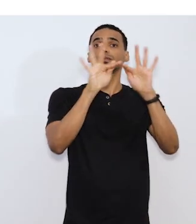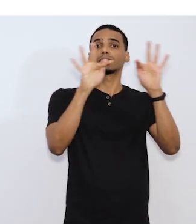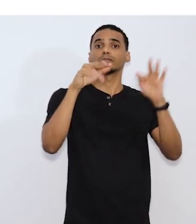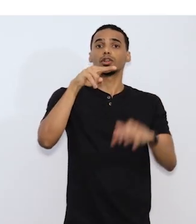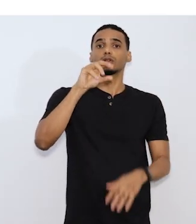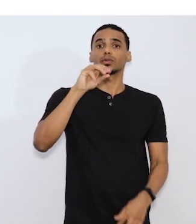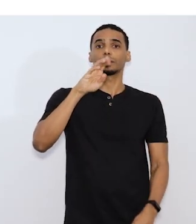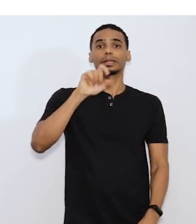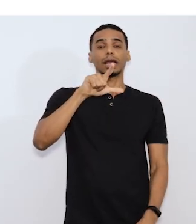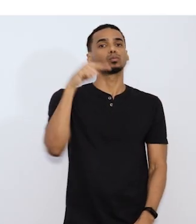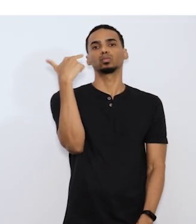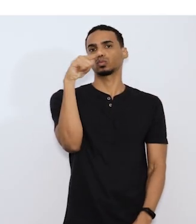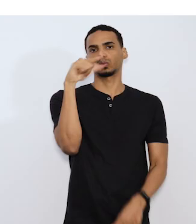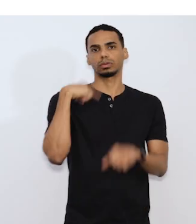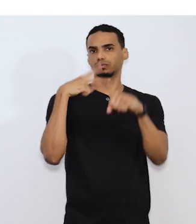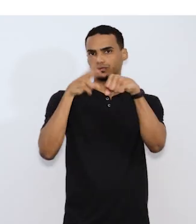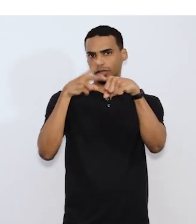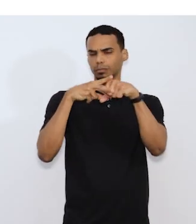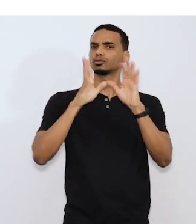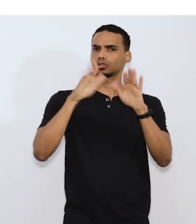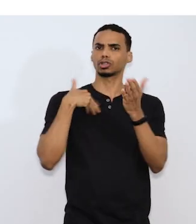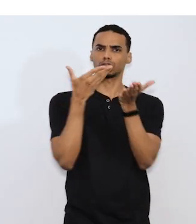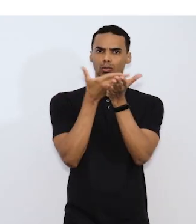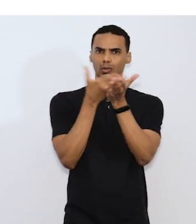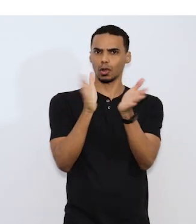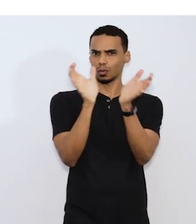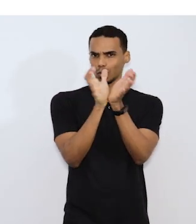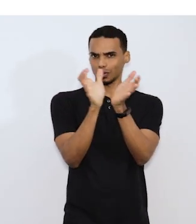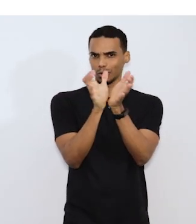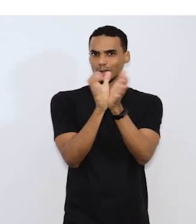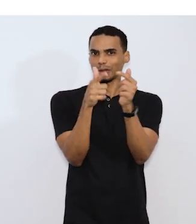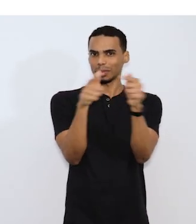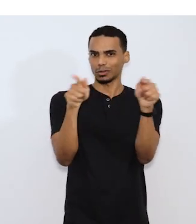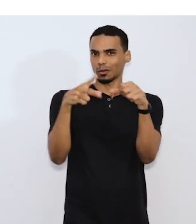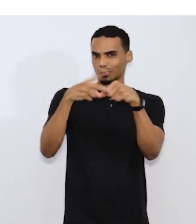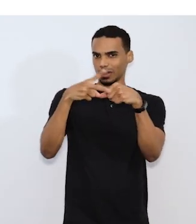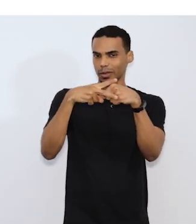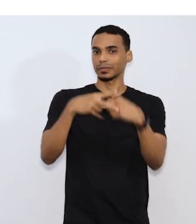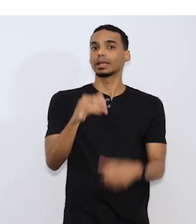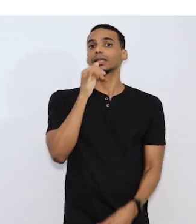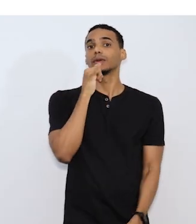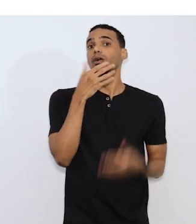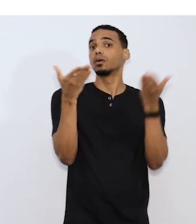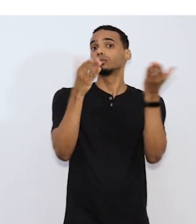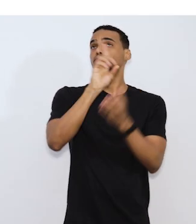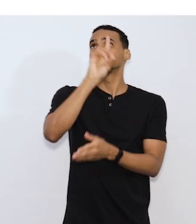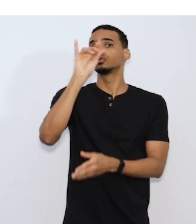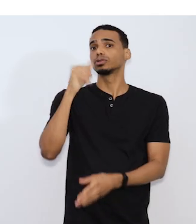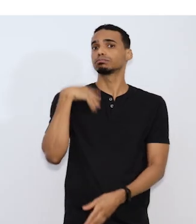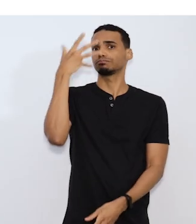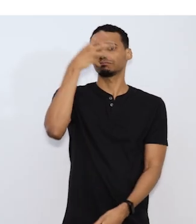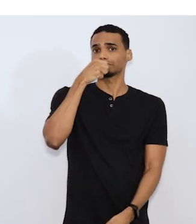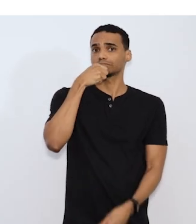que não apresenta verbo e nós já estudamos a classe gramatical dos verbos. Então, quando eu digo que belo dia, isso